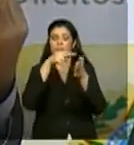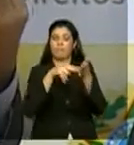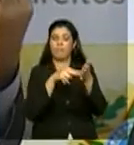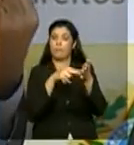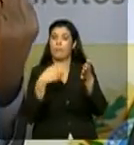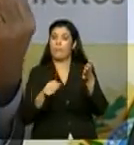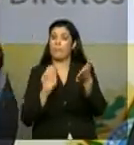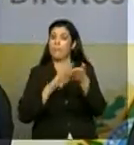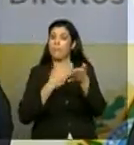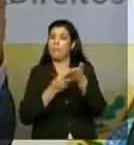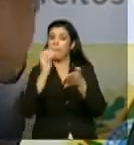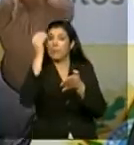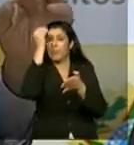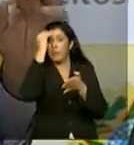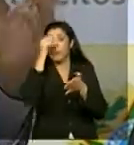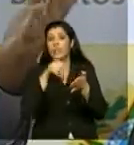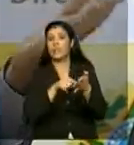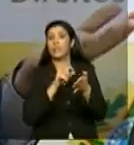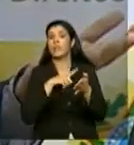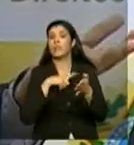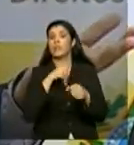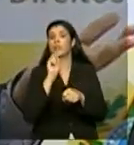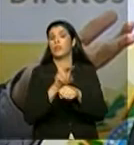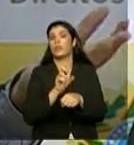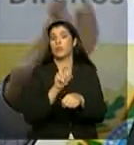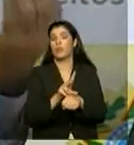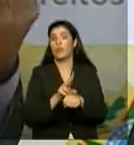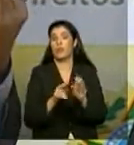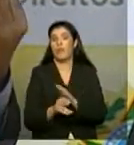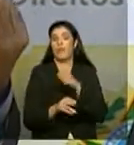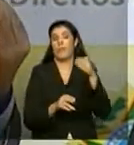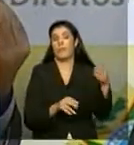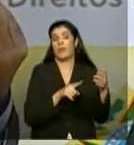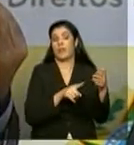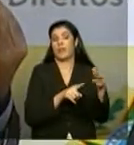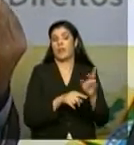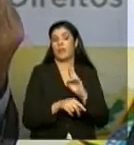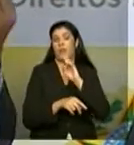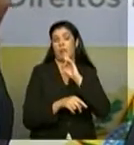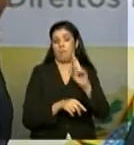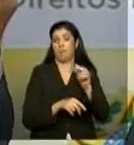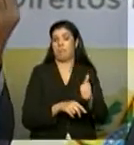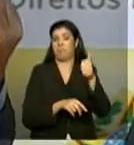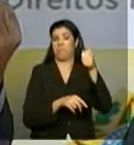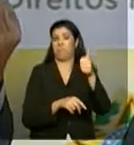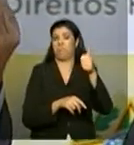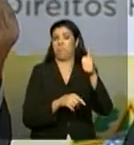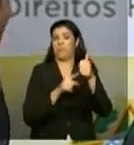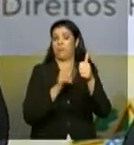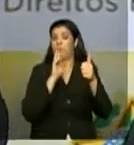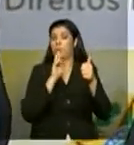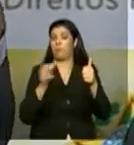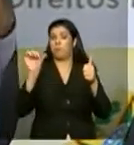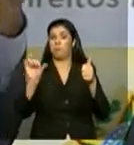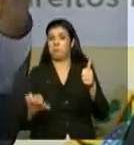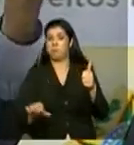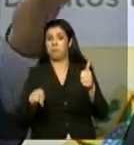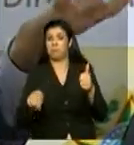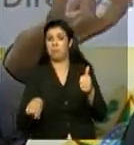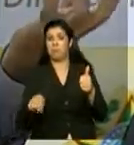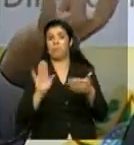toxicológico a isolá-lo não disse nada resultado psicológico a que óleo a uma